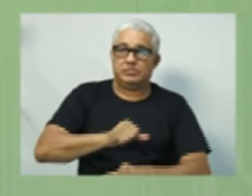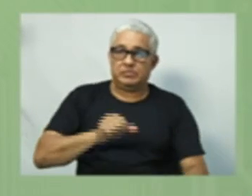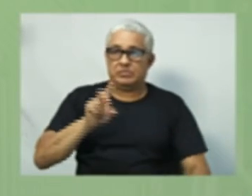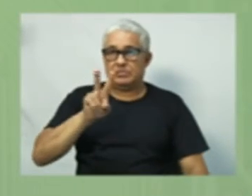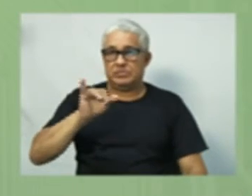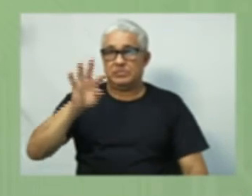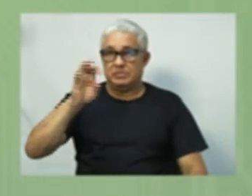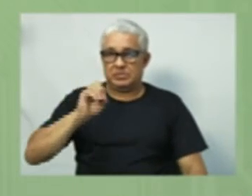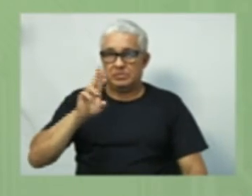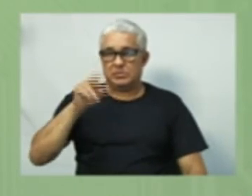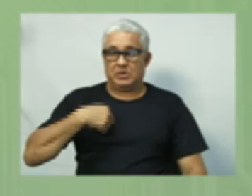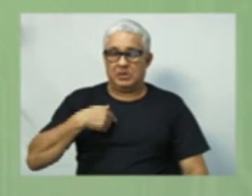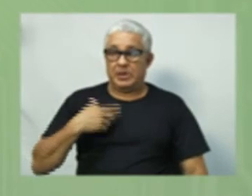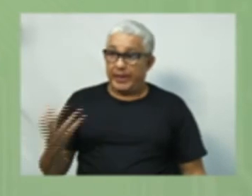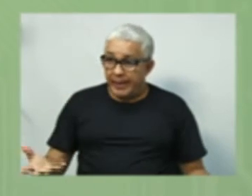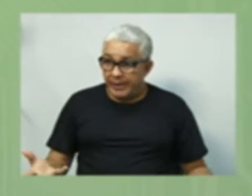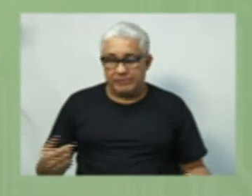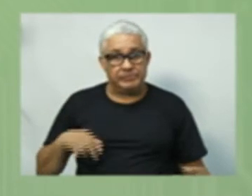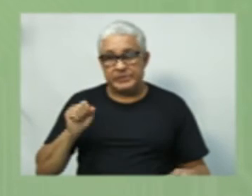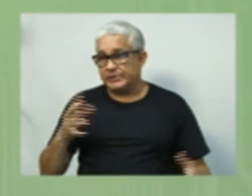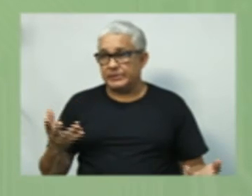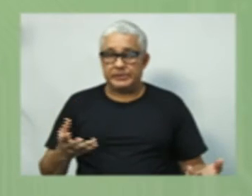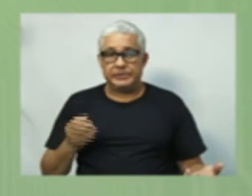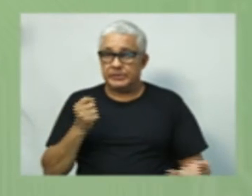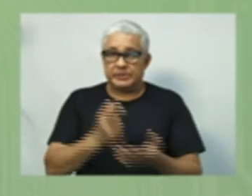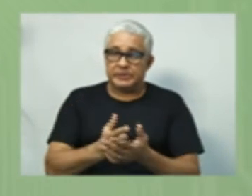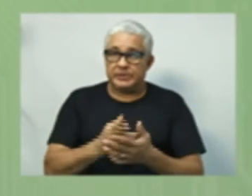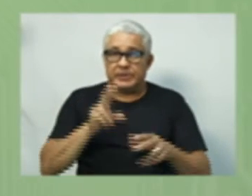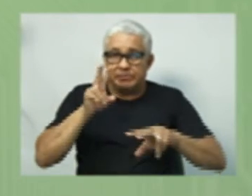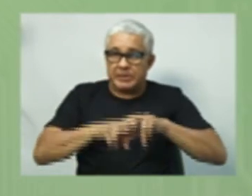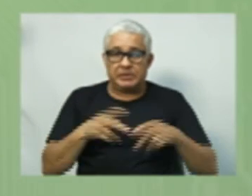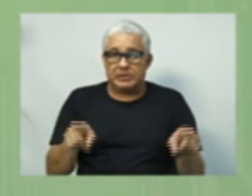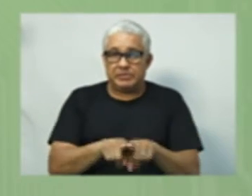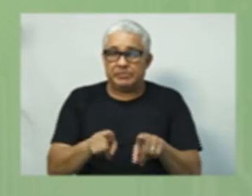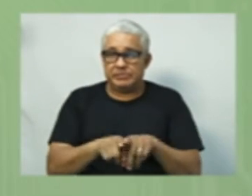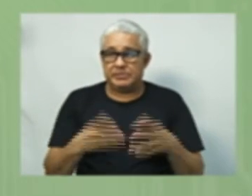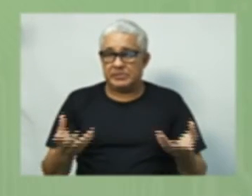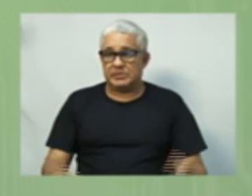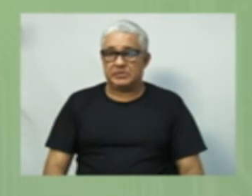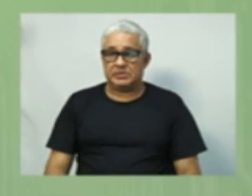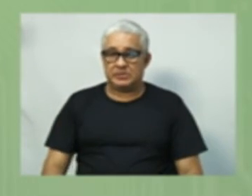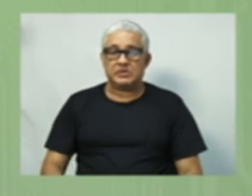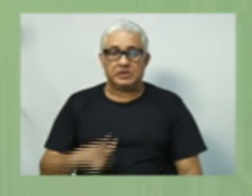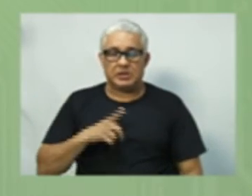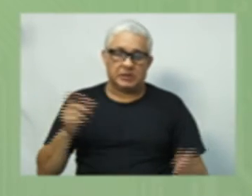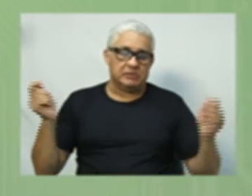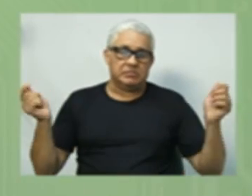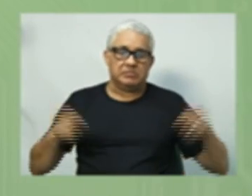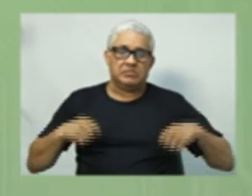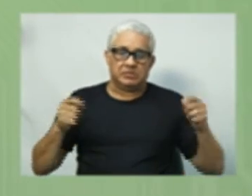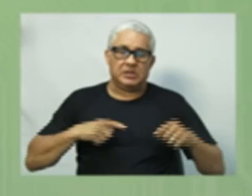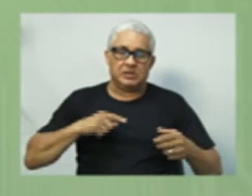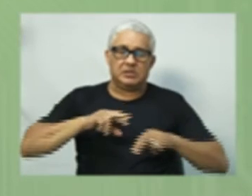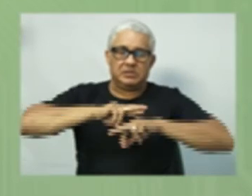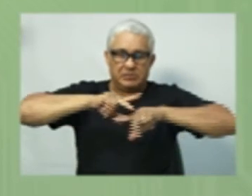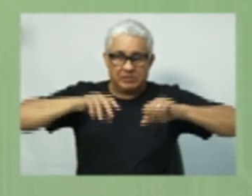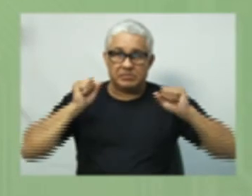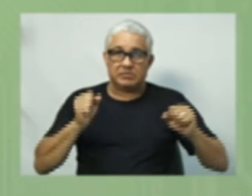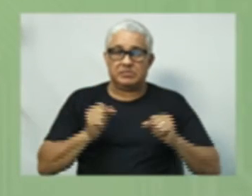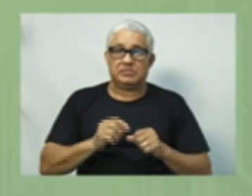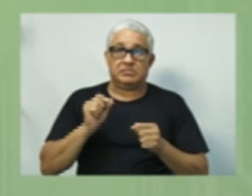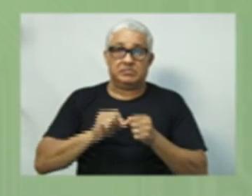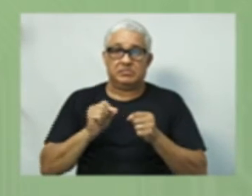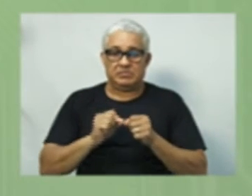jeito não, né? Se correr o bicho pega, se ficar o bicho come. Mas tem sim. Coisas que a gente pode